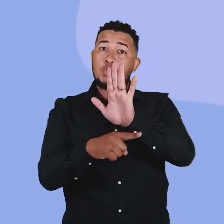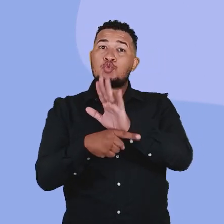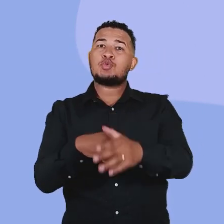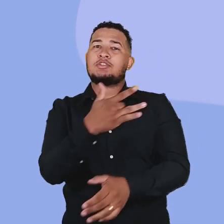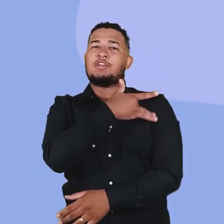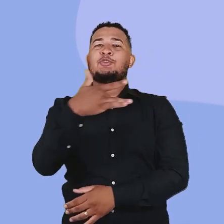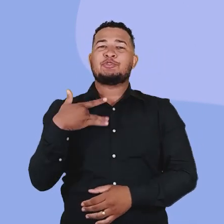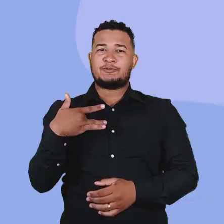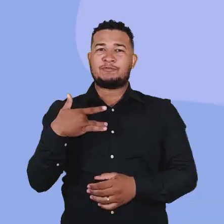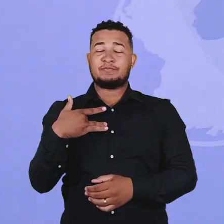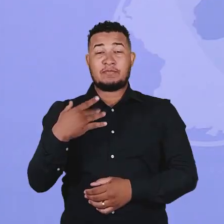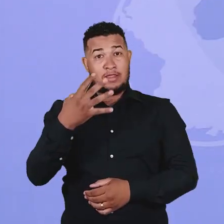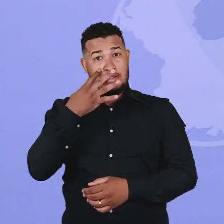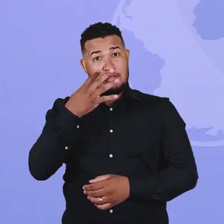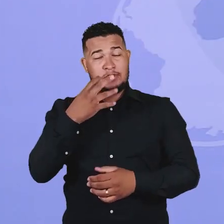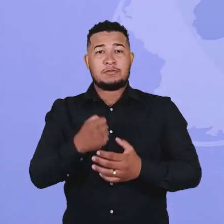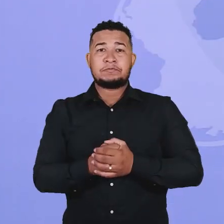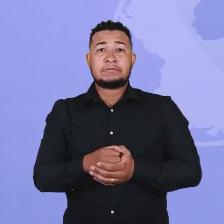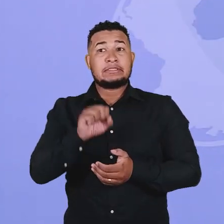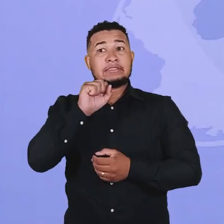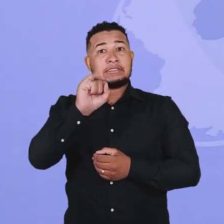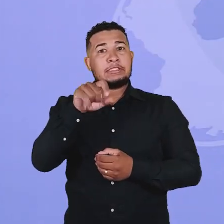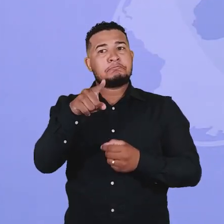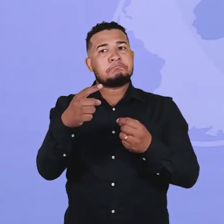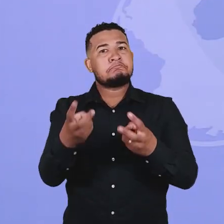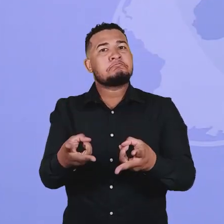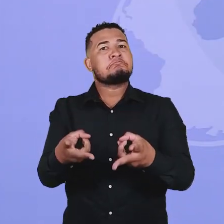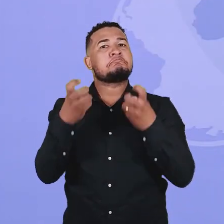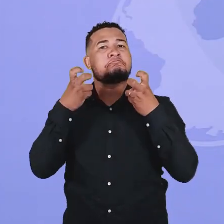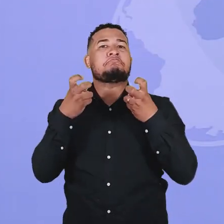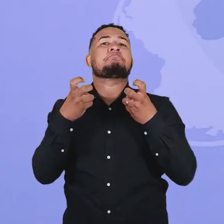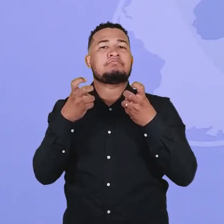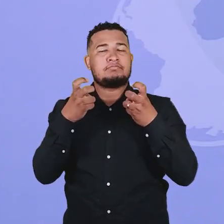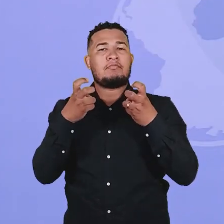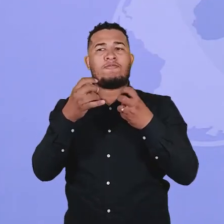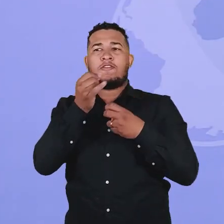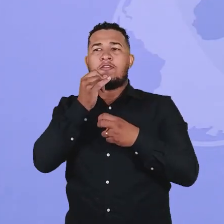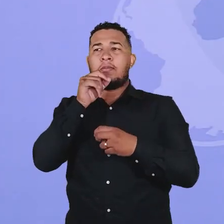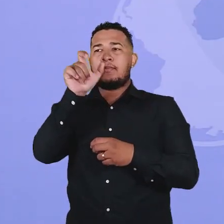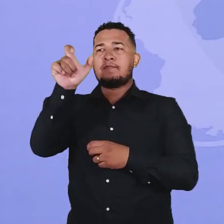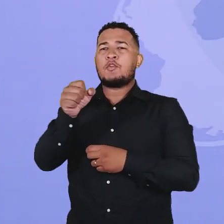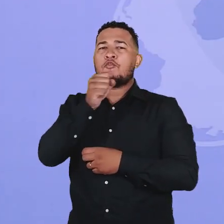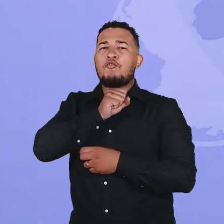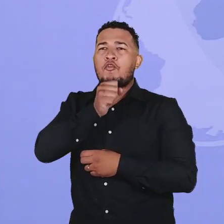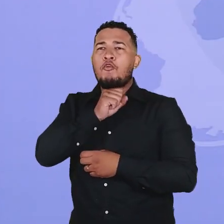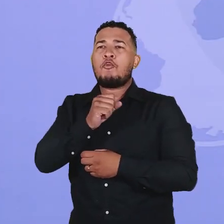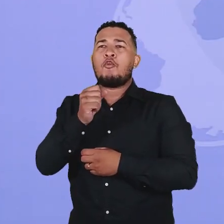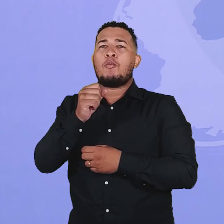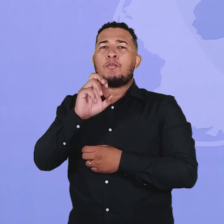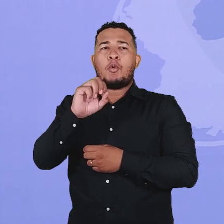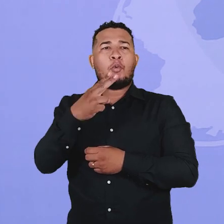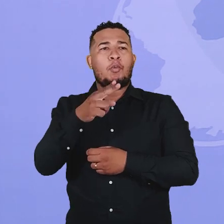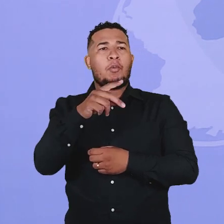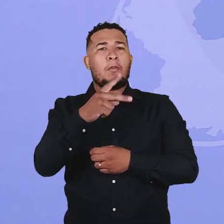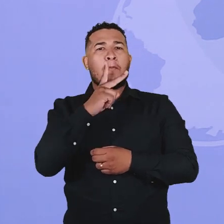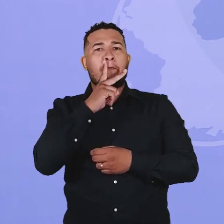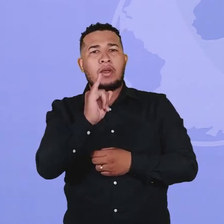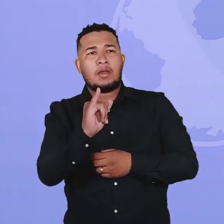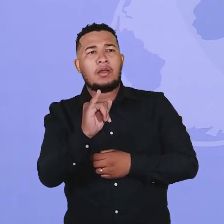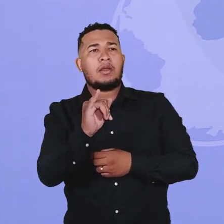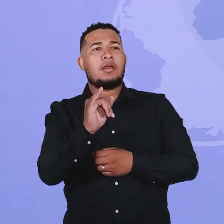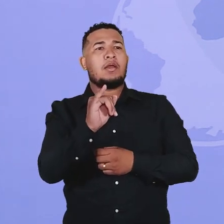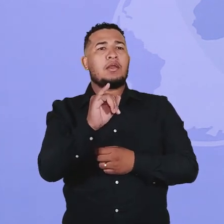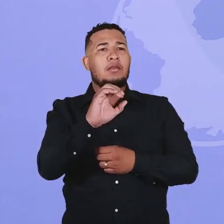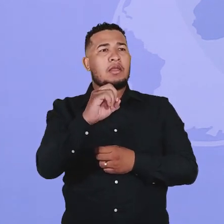contribui para a sua saúde. Preste atenção aqui comigo. Quando você observa, talvez o seu avô, né, talvez o seu